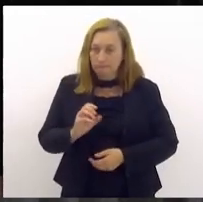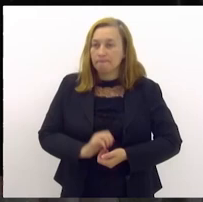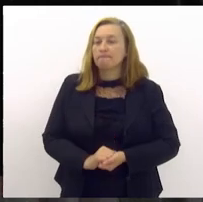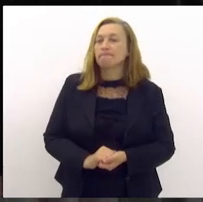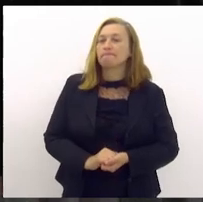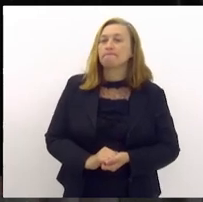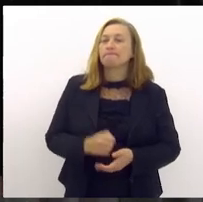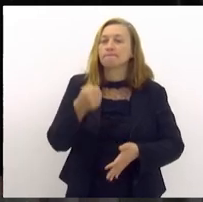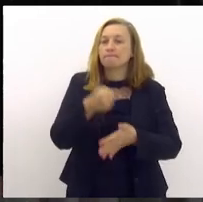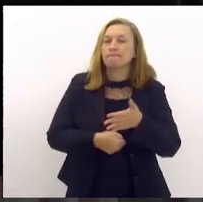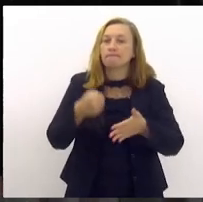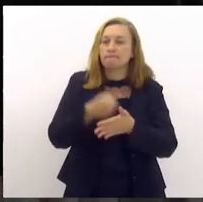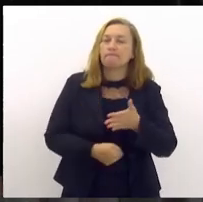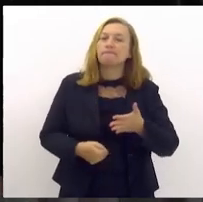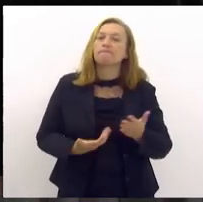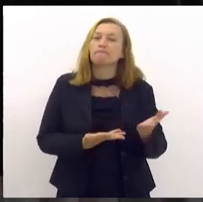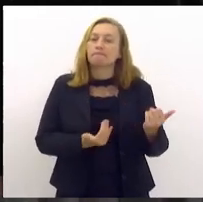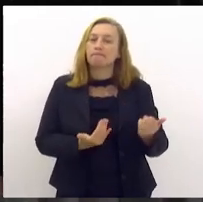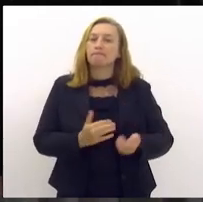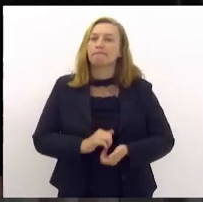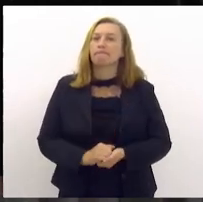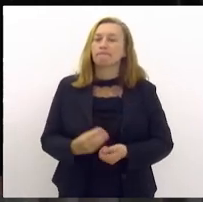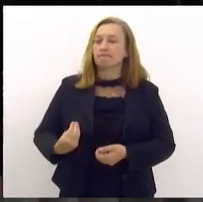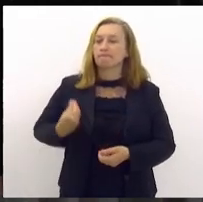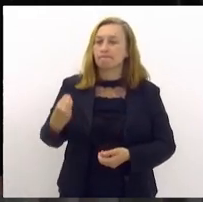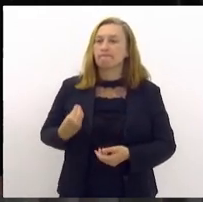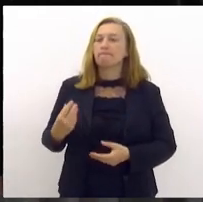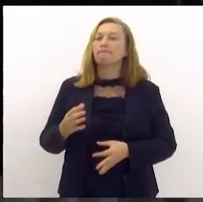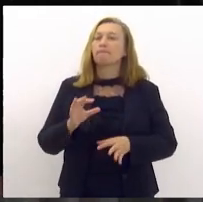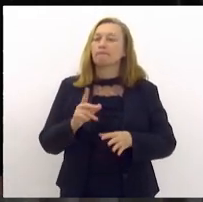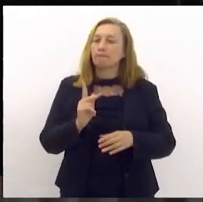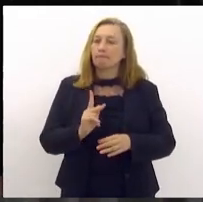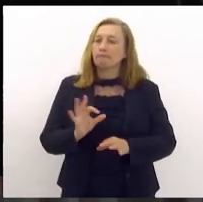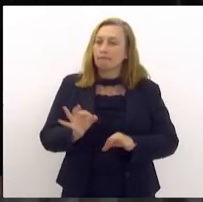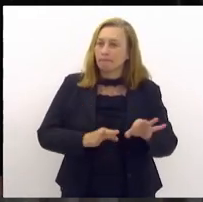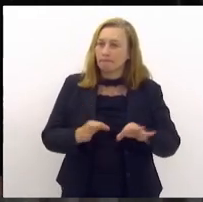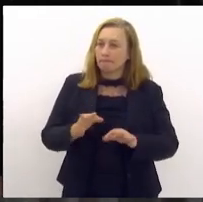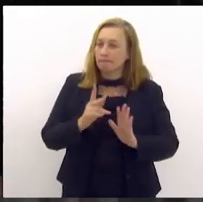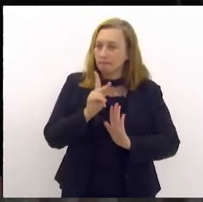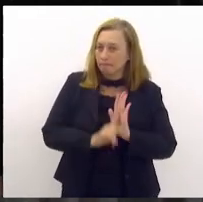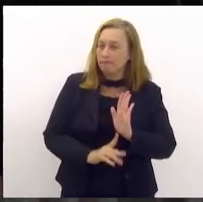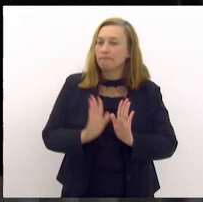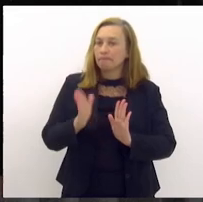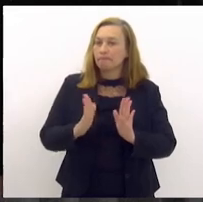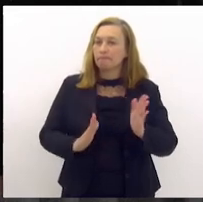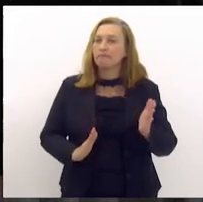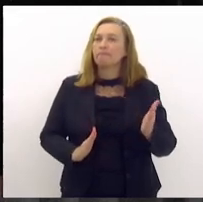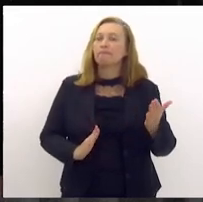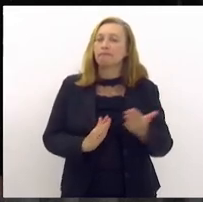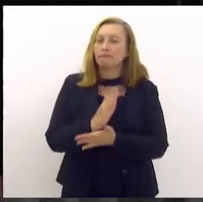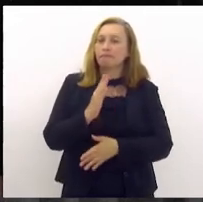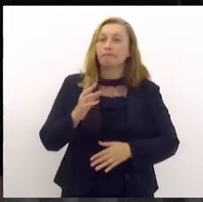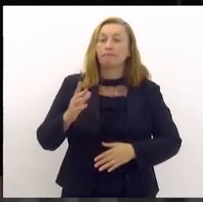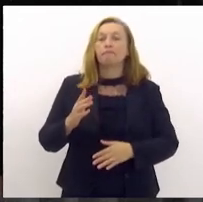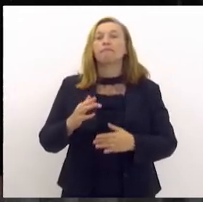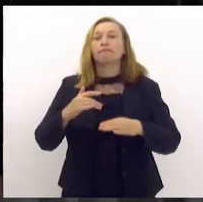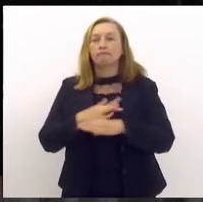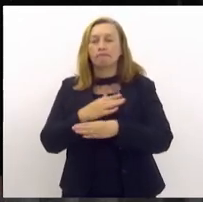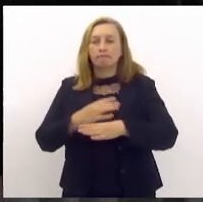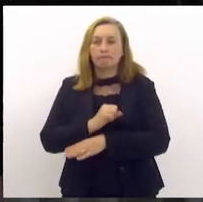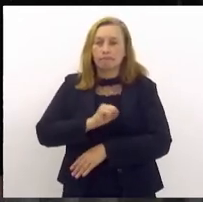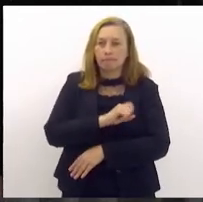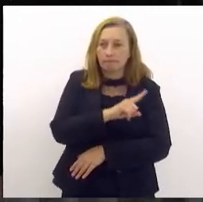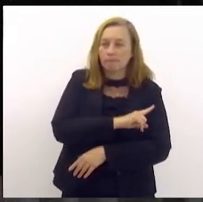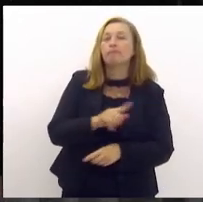Pinto, que é a luta pelo jovem Pedro vivo, que é um projeto que nós já tínhamos aprovado na cidade de São Gonçalo, quando éramos vereador, que foi aprovado também